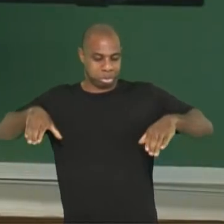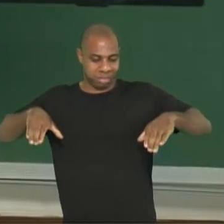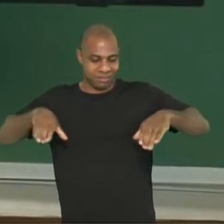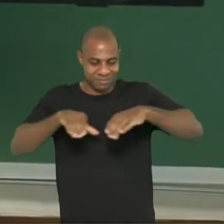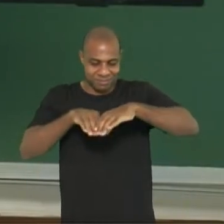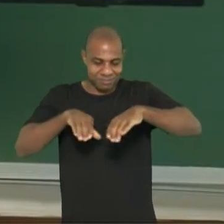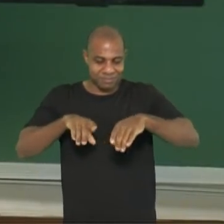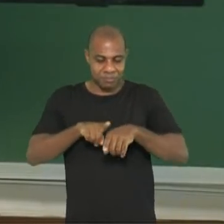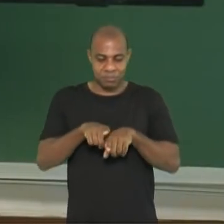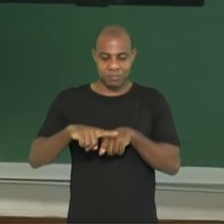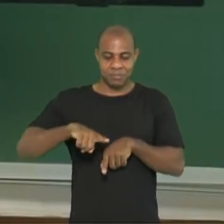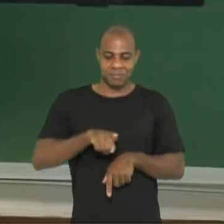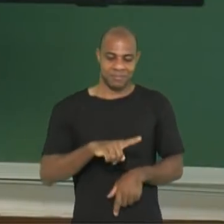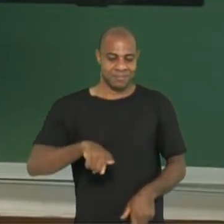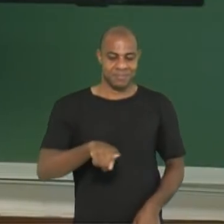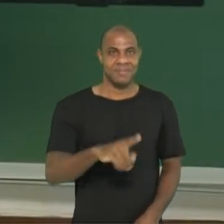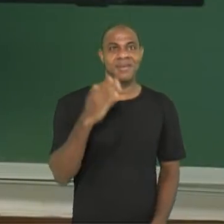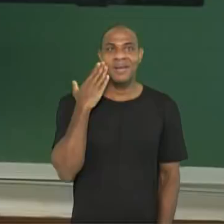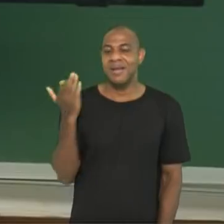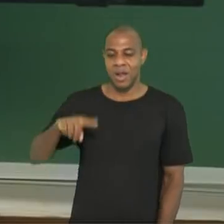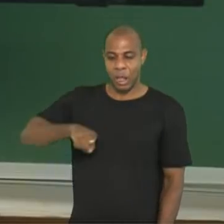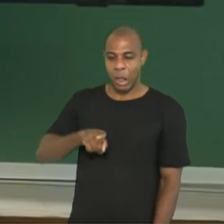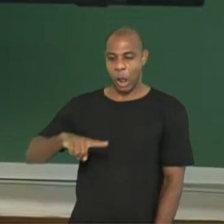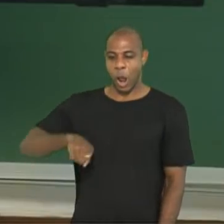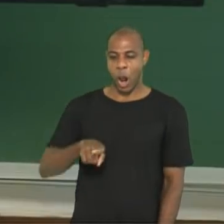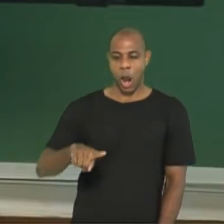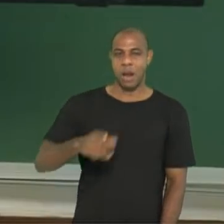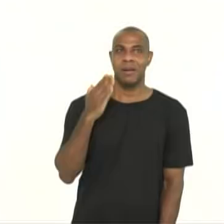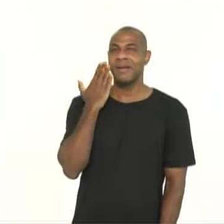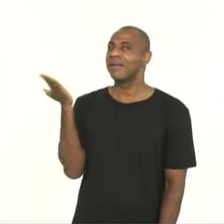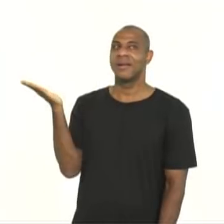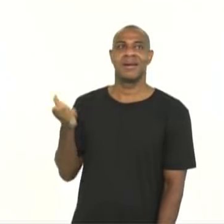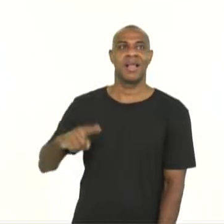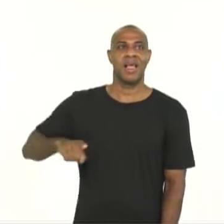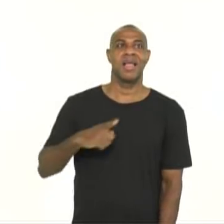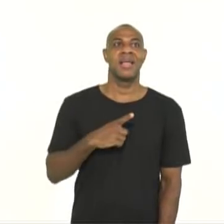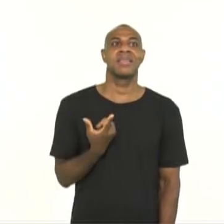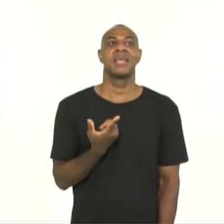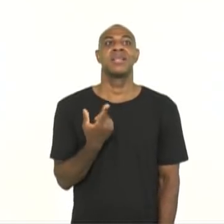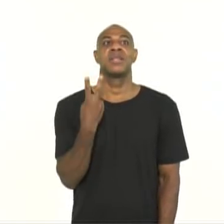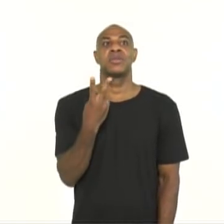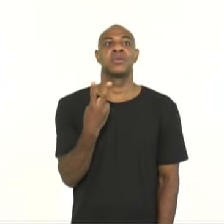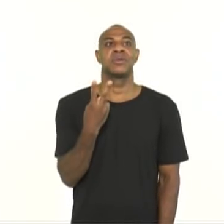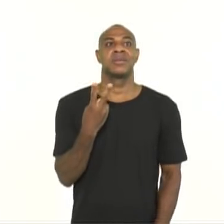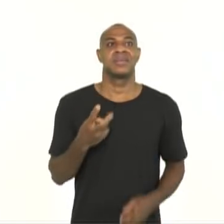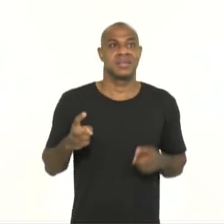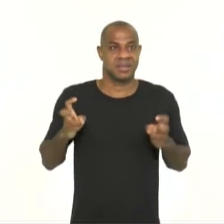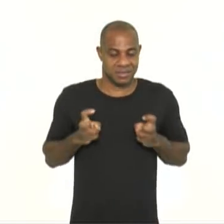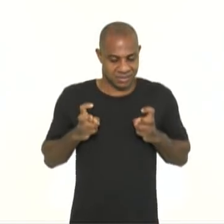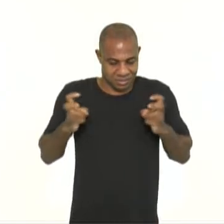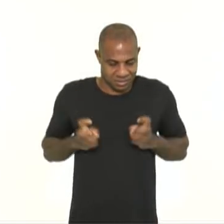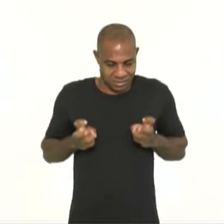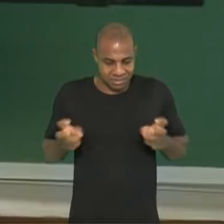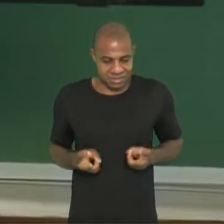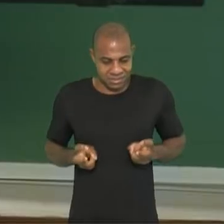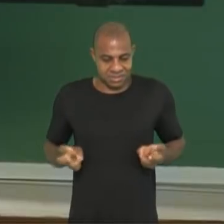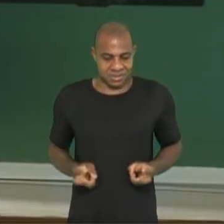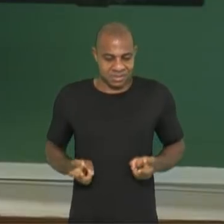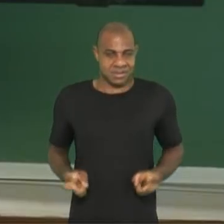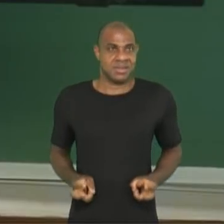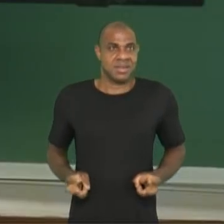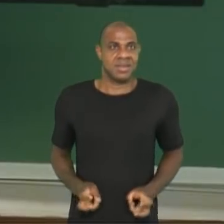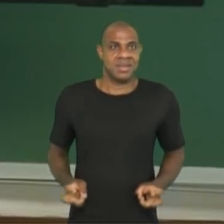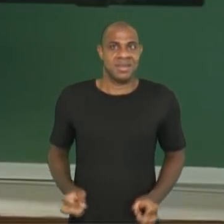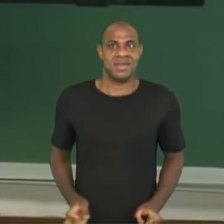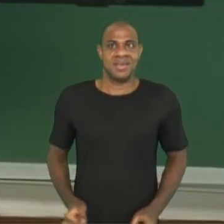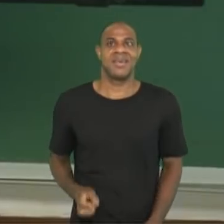o o espaço do corpo deles, eles têm 2 pares de pernas a cada segmentozinho aqui, ó. Então no